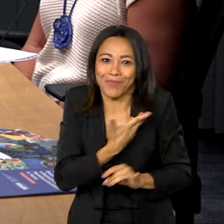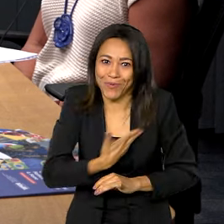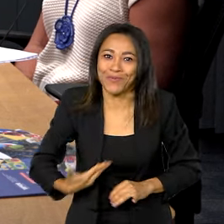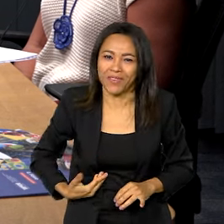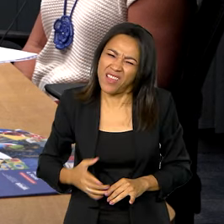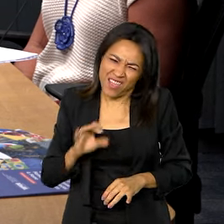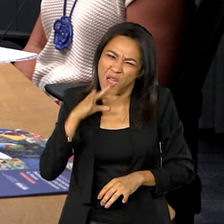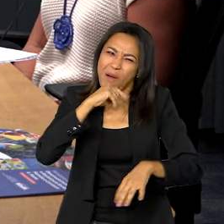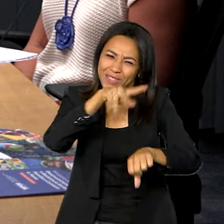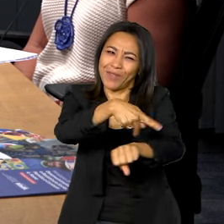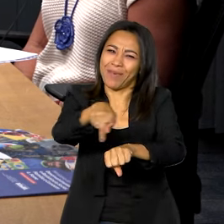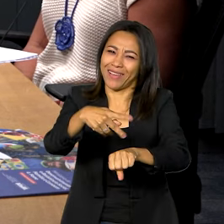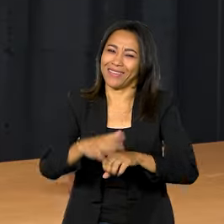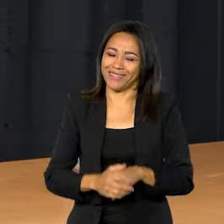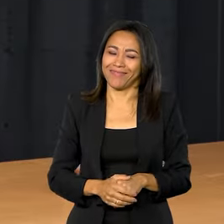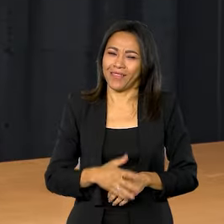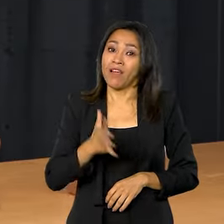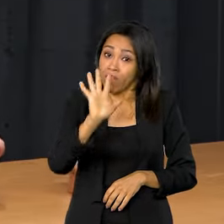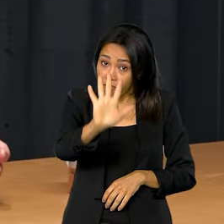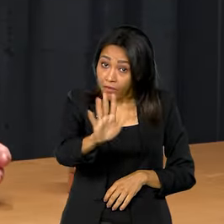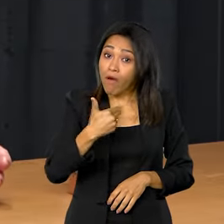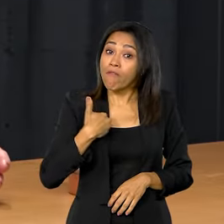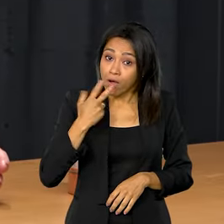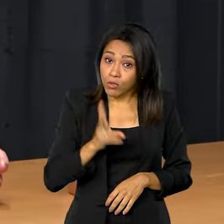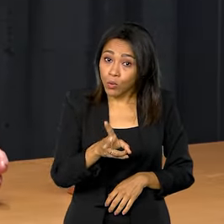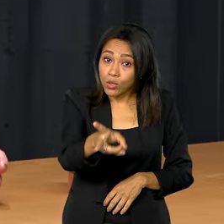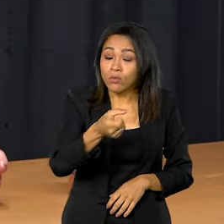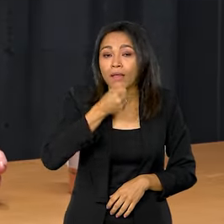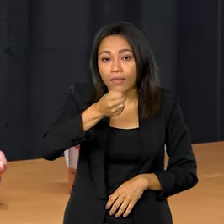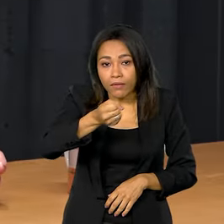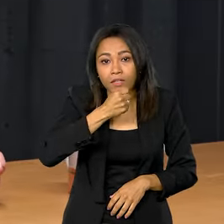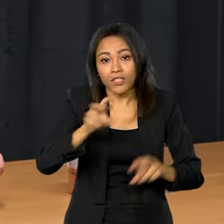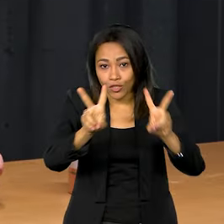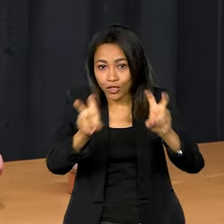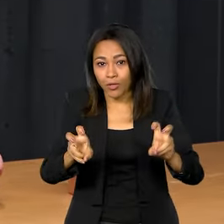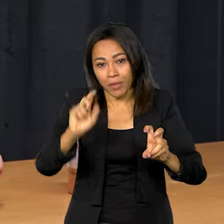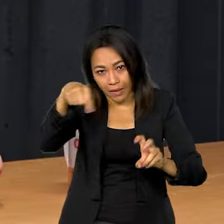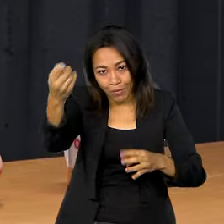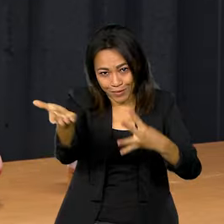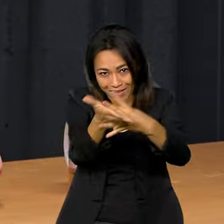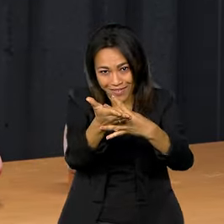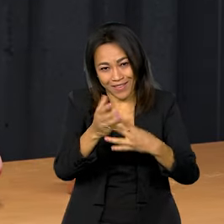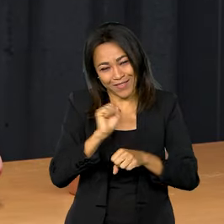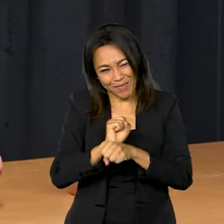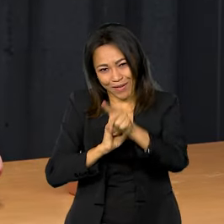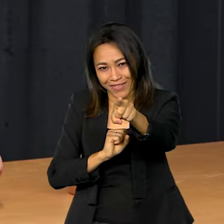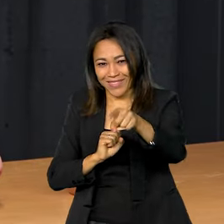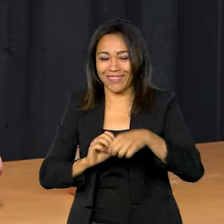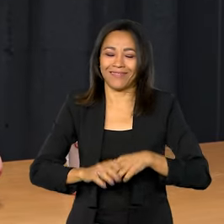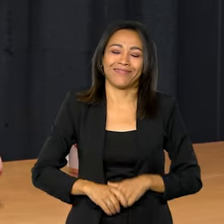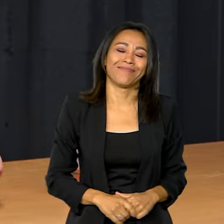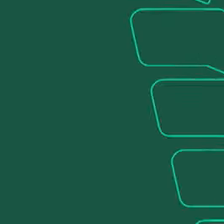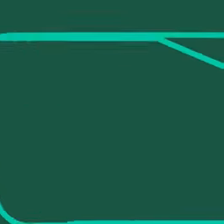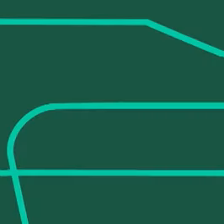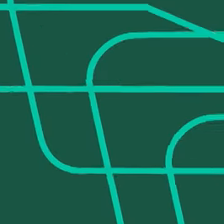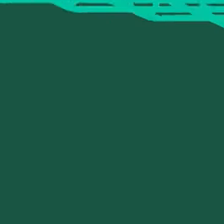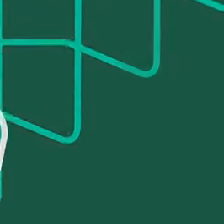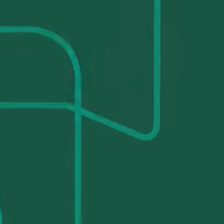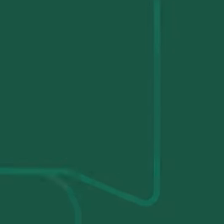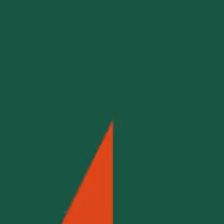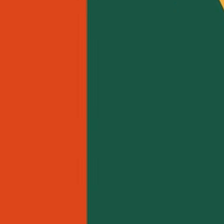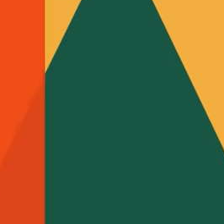certeza eu acho que do país é nós vamos continuar falando sobre o programa Bolsa Família depois do intervalo eu espero por